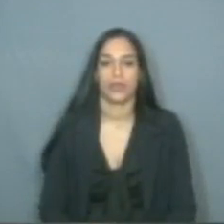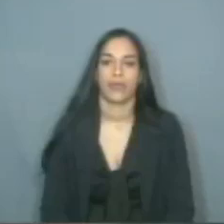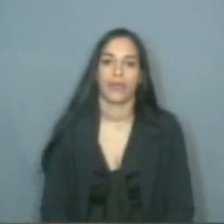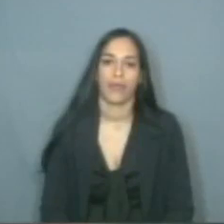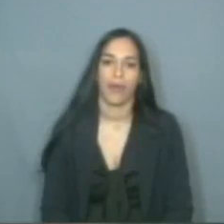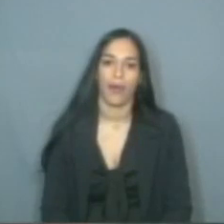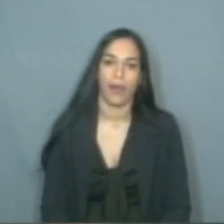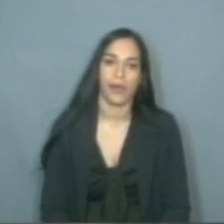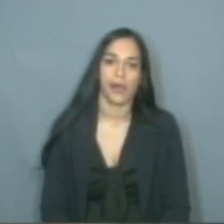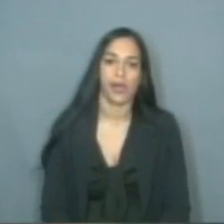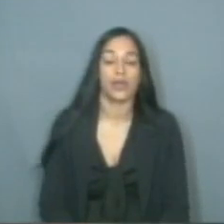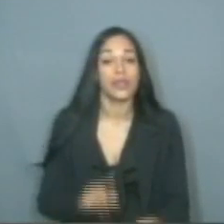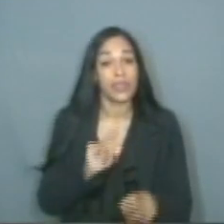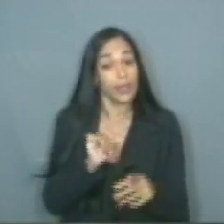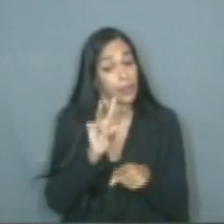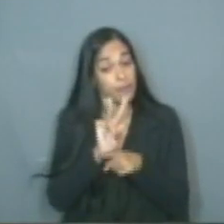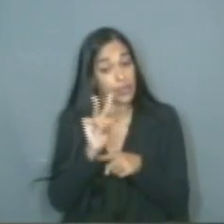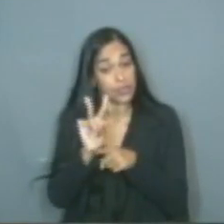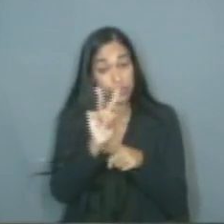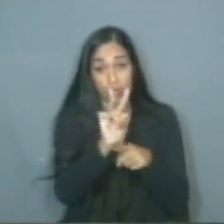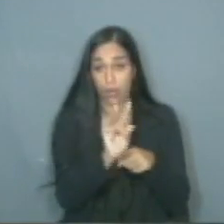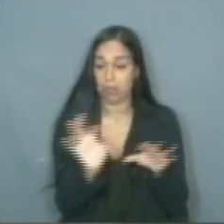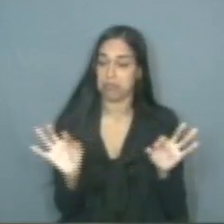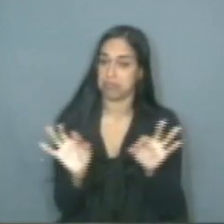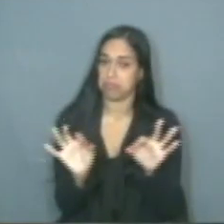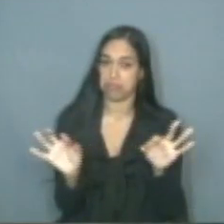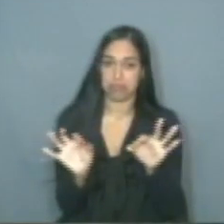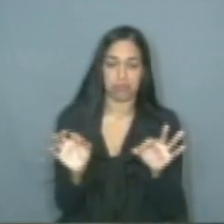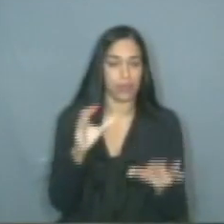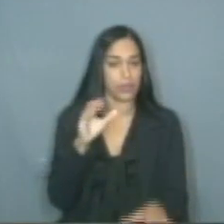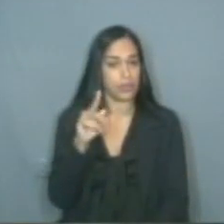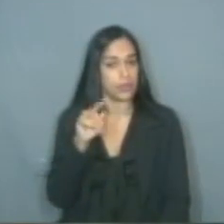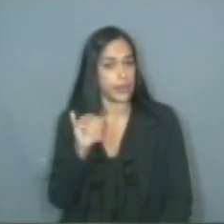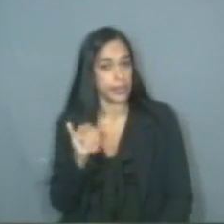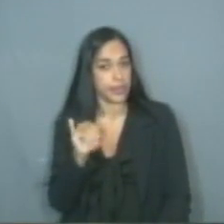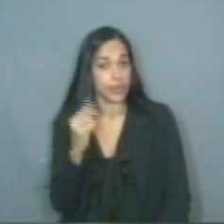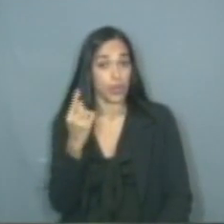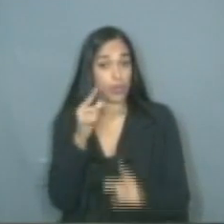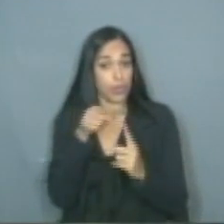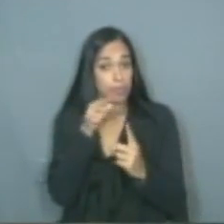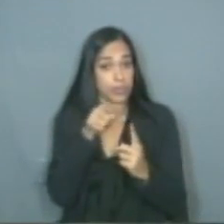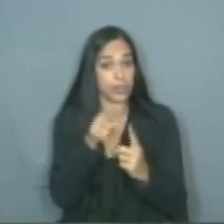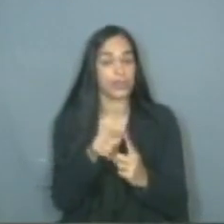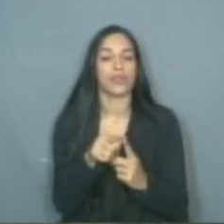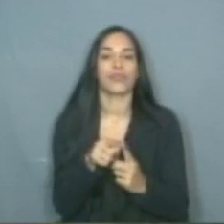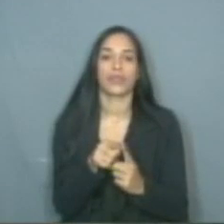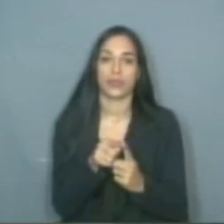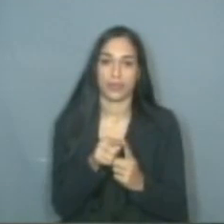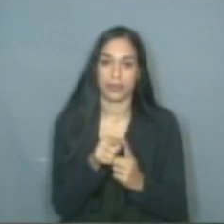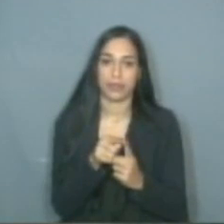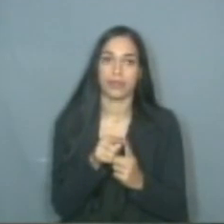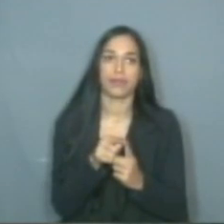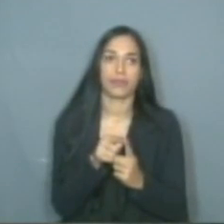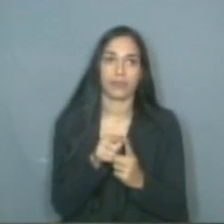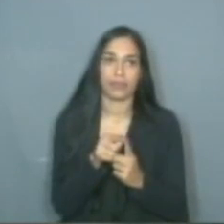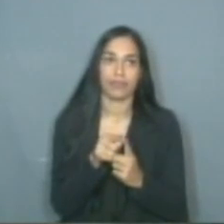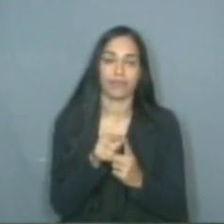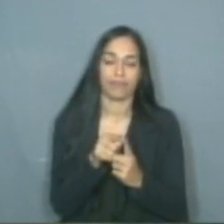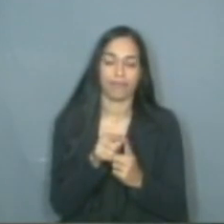que não investigou, se recusou a investigar, e essa CPI só tem uma finalidade, que é fazer com